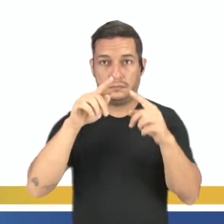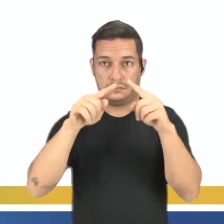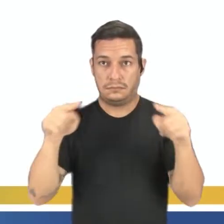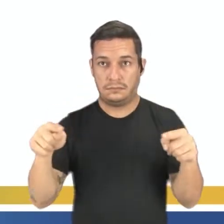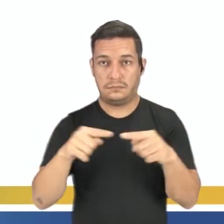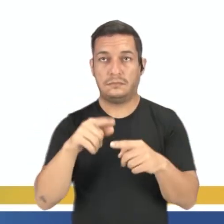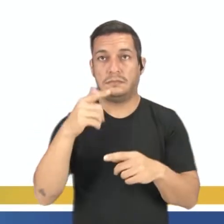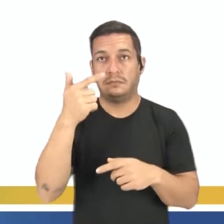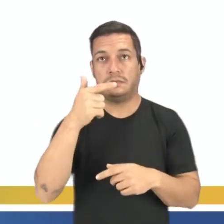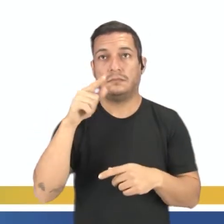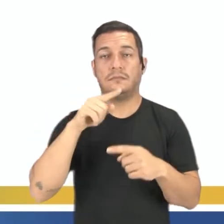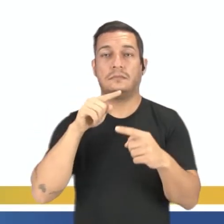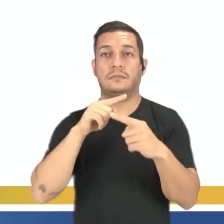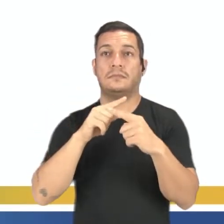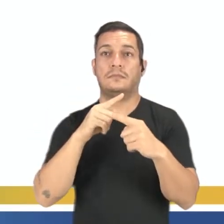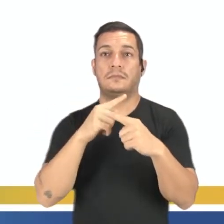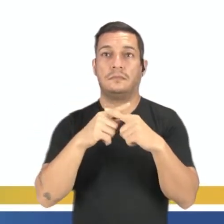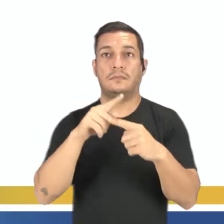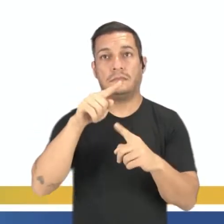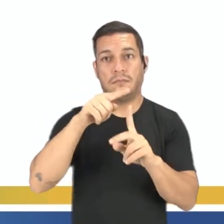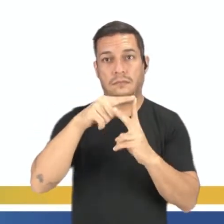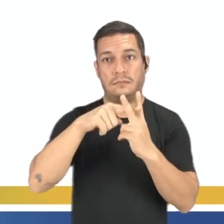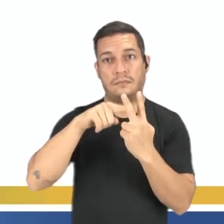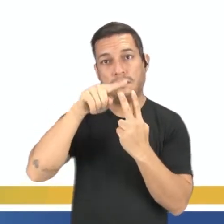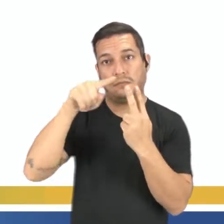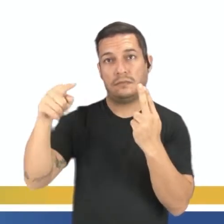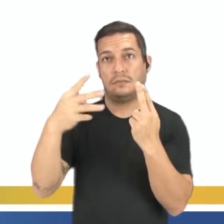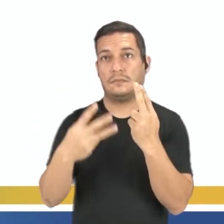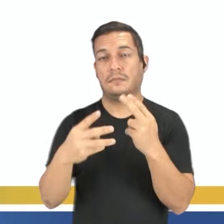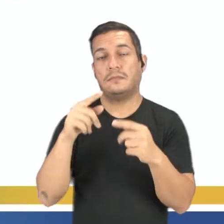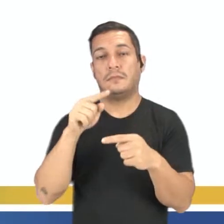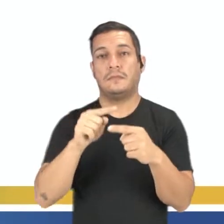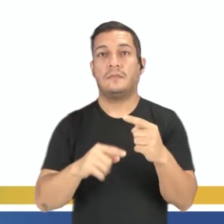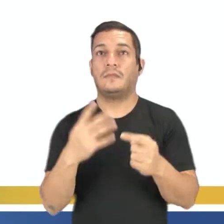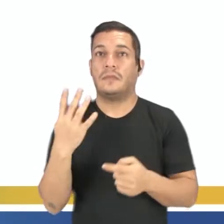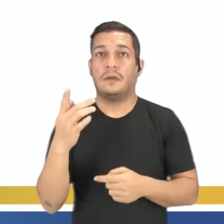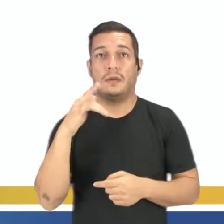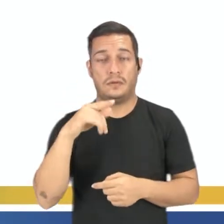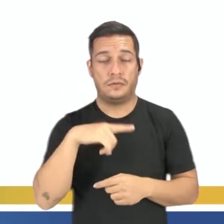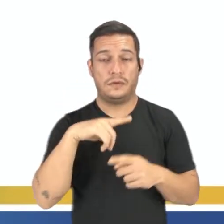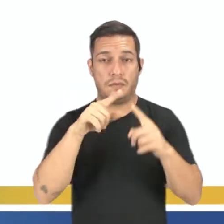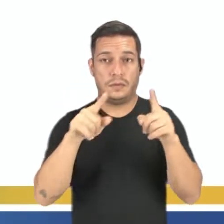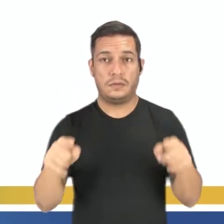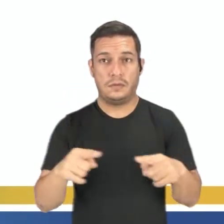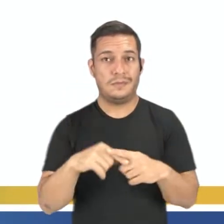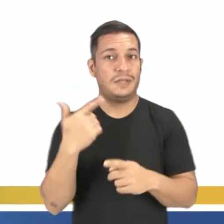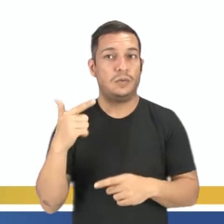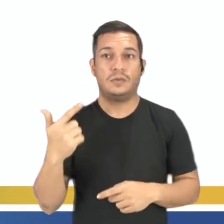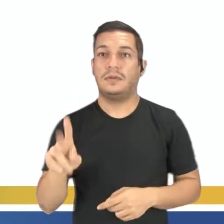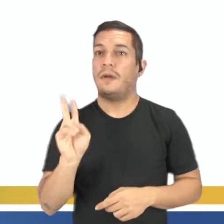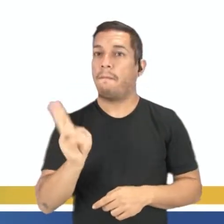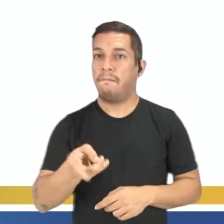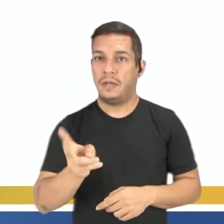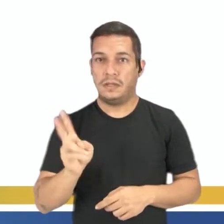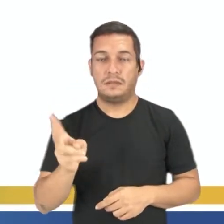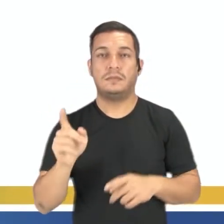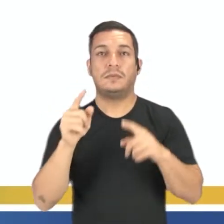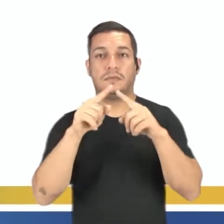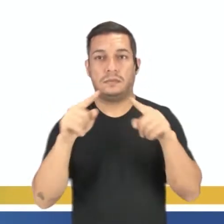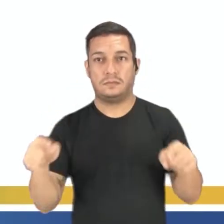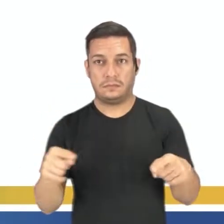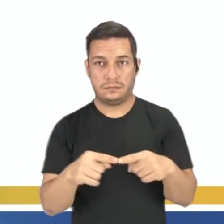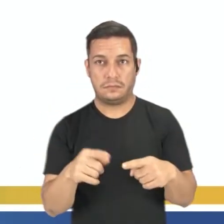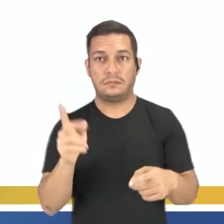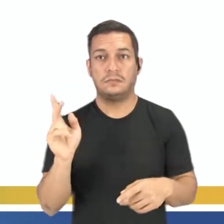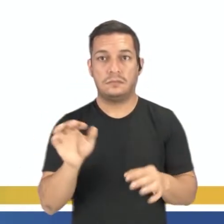4. Quando eu tiver um triângulo que não seja equilátero, que não tenha a presença de um ângulo, e